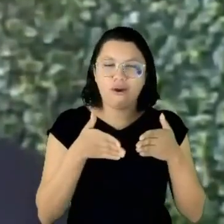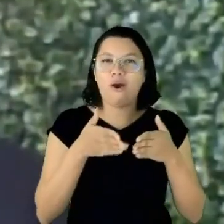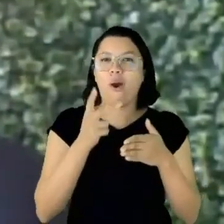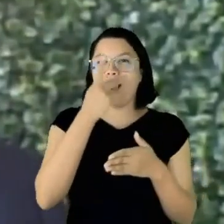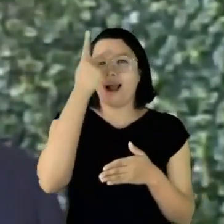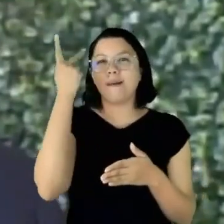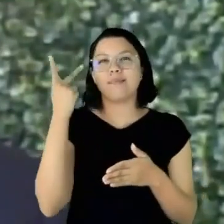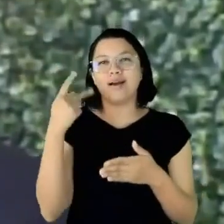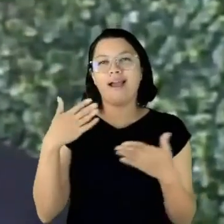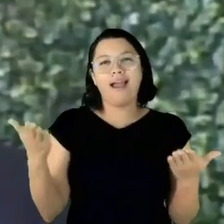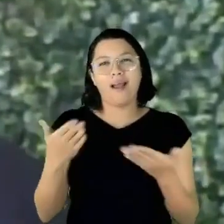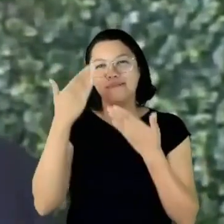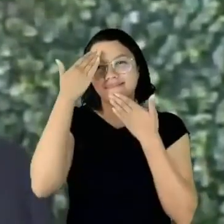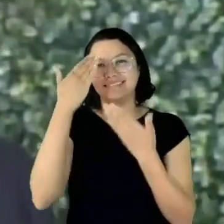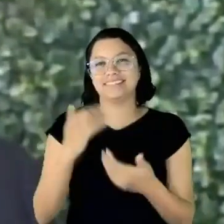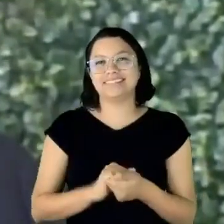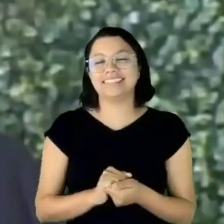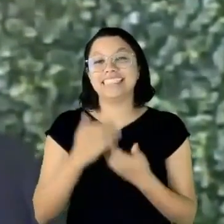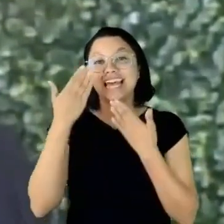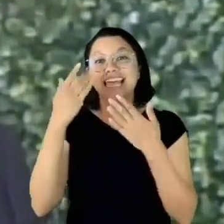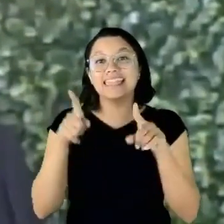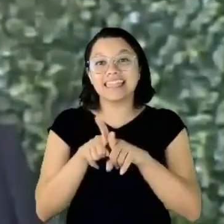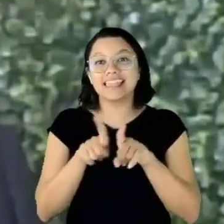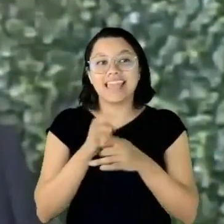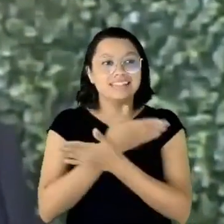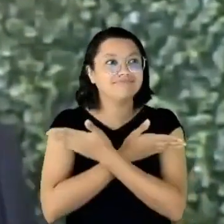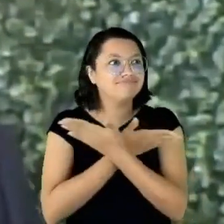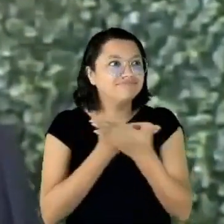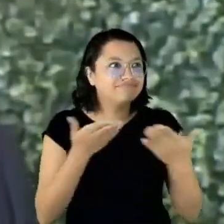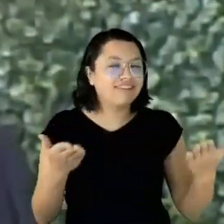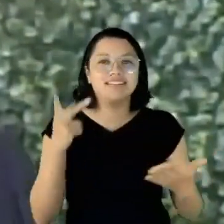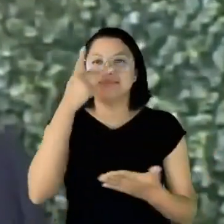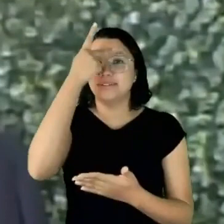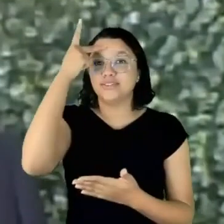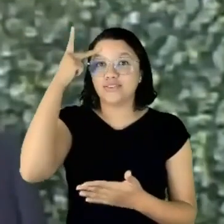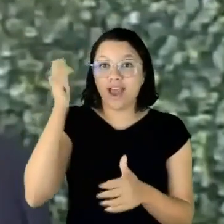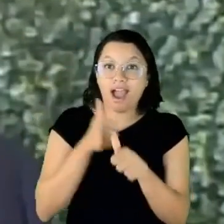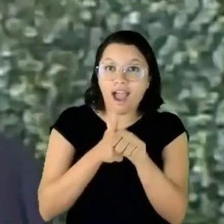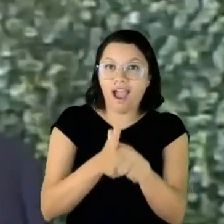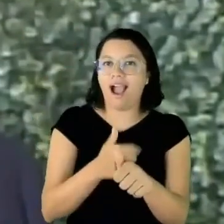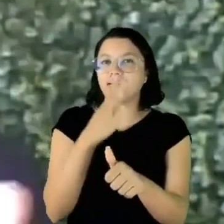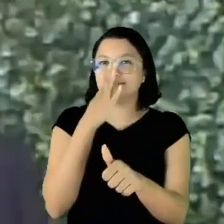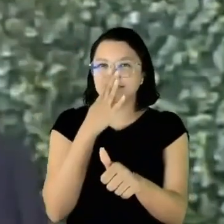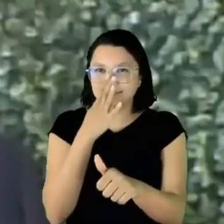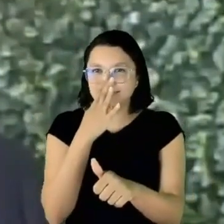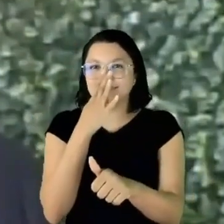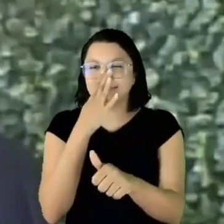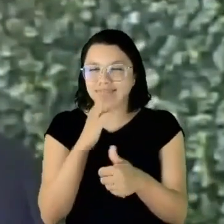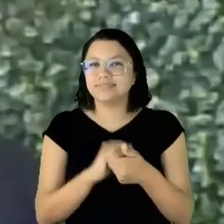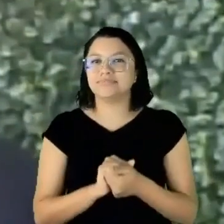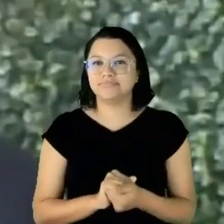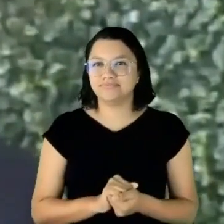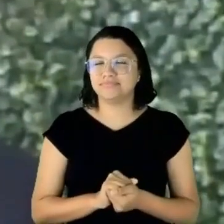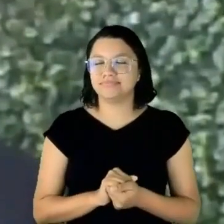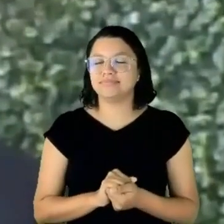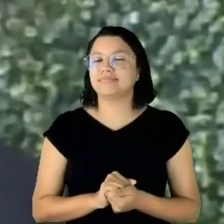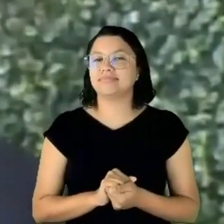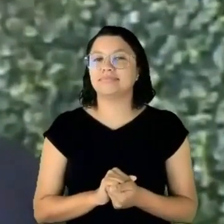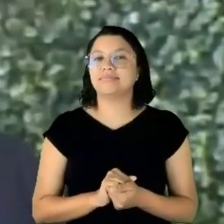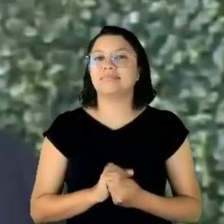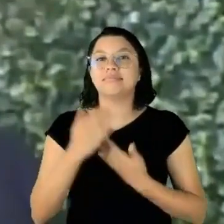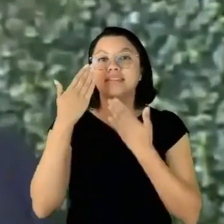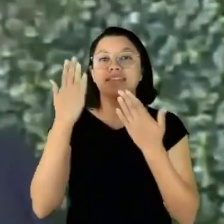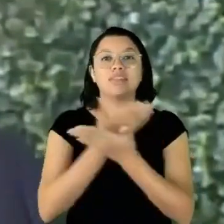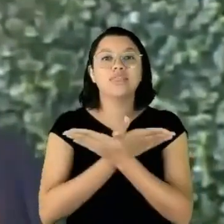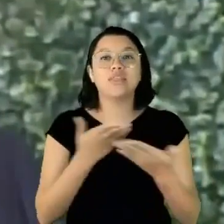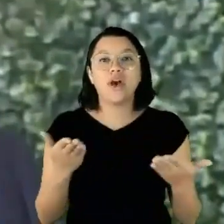pessoas isso é meu agradecimento eu agradeço também então a todas as pessoas que nos acompanham que justificam com a realização do curso